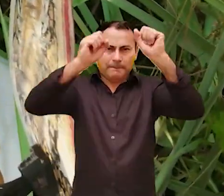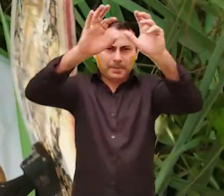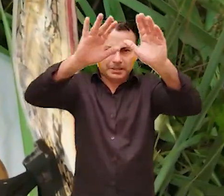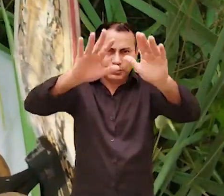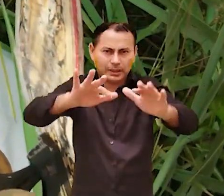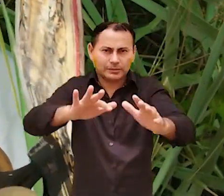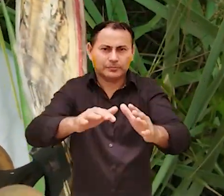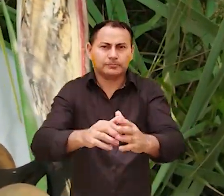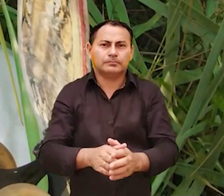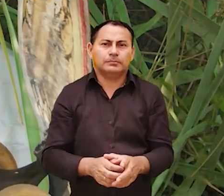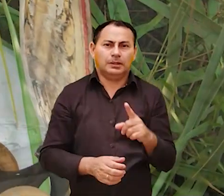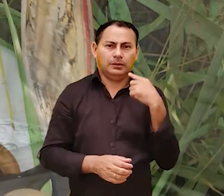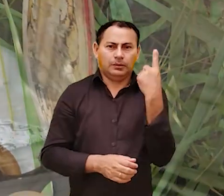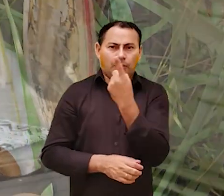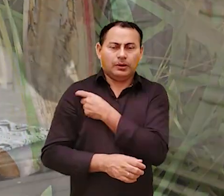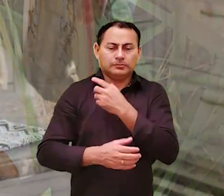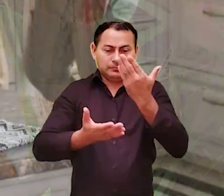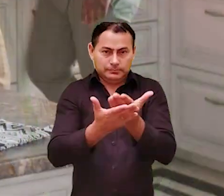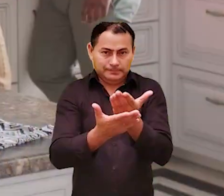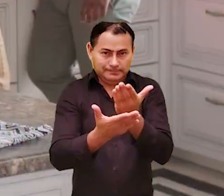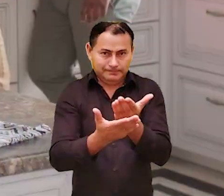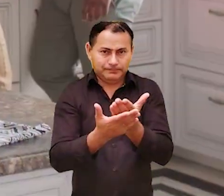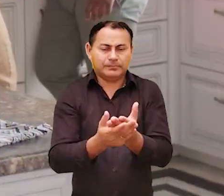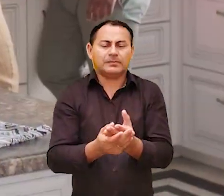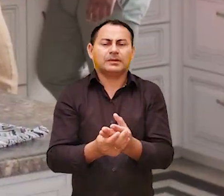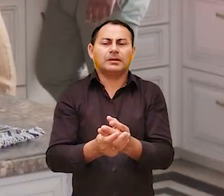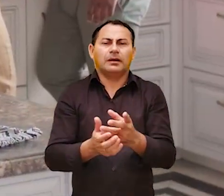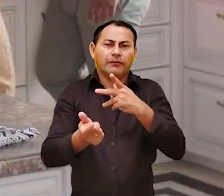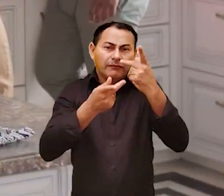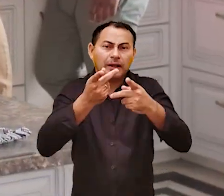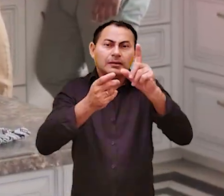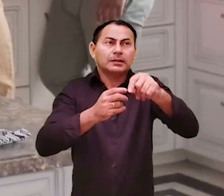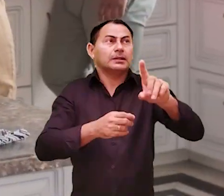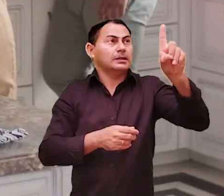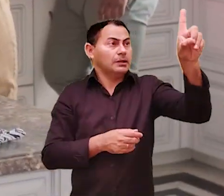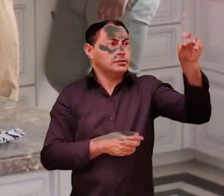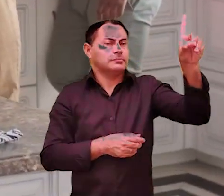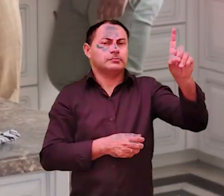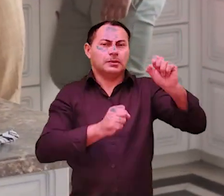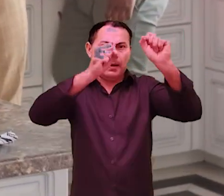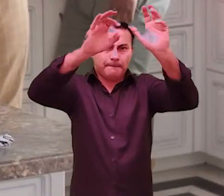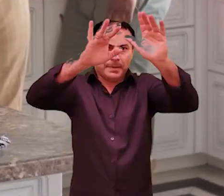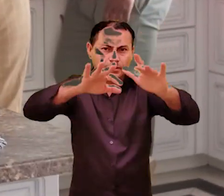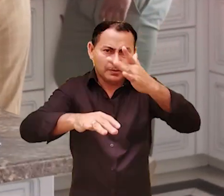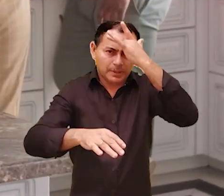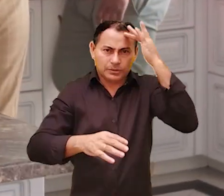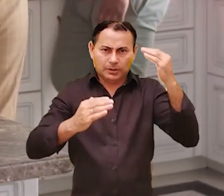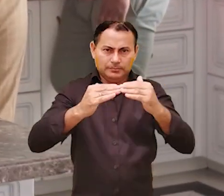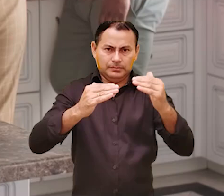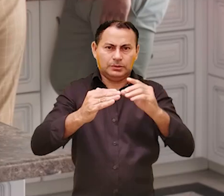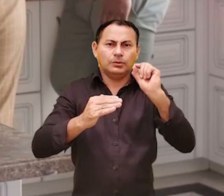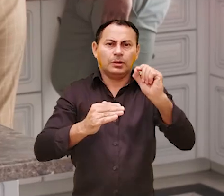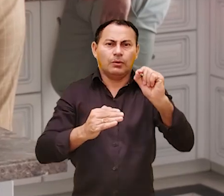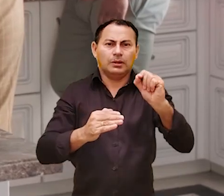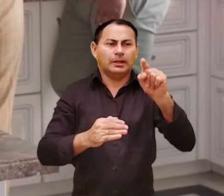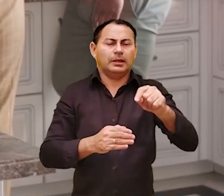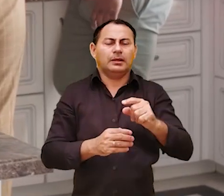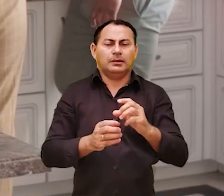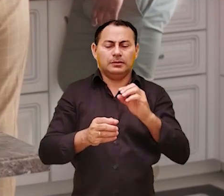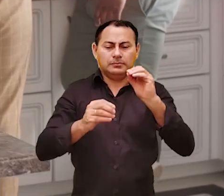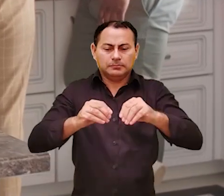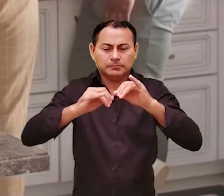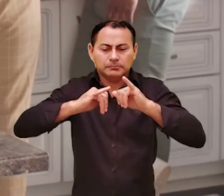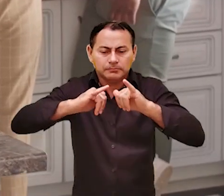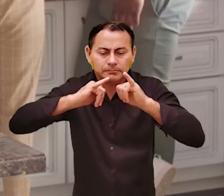do homem abençoado, como nós estamos estudando, ensinam que geralmente Deus abençoa o homem de acordo com aquilo